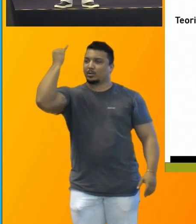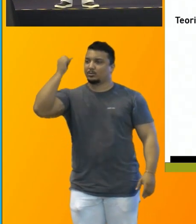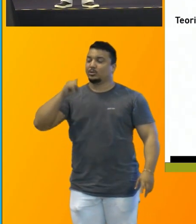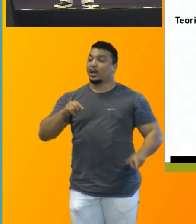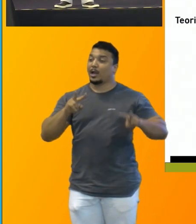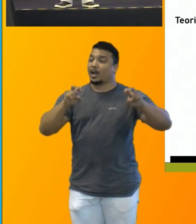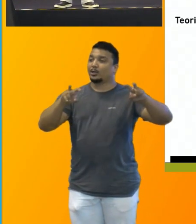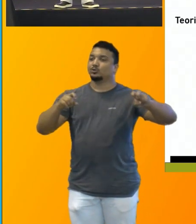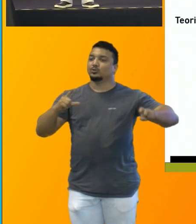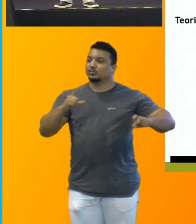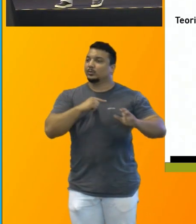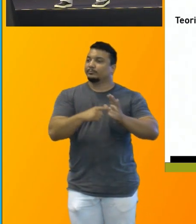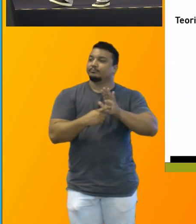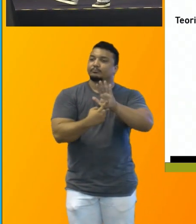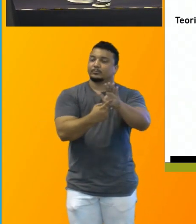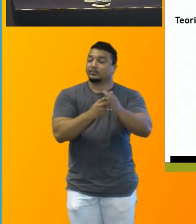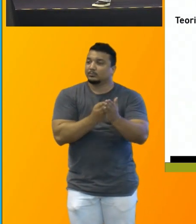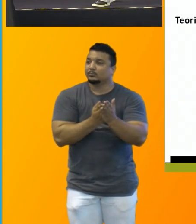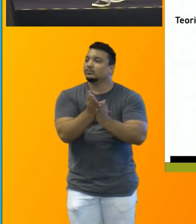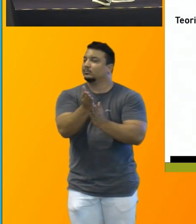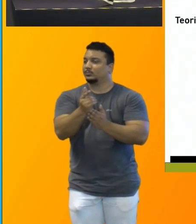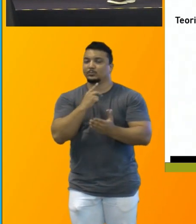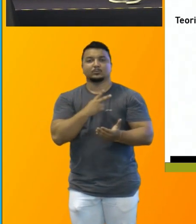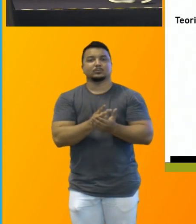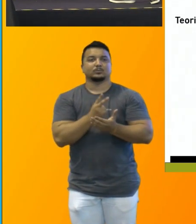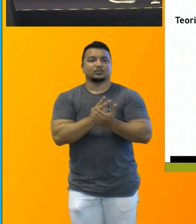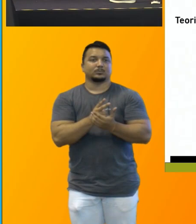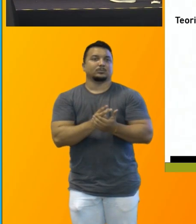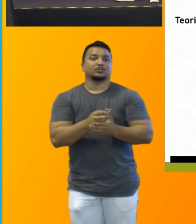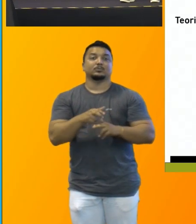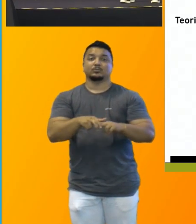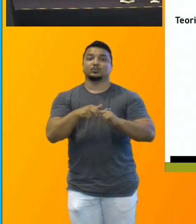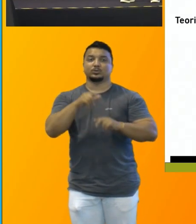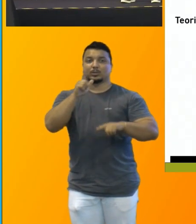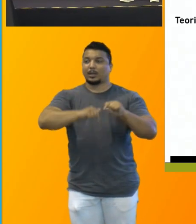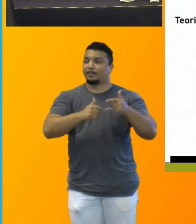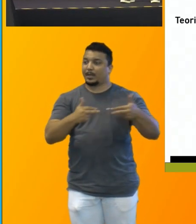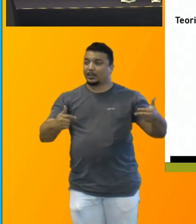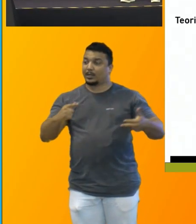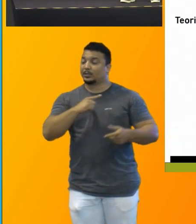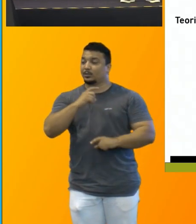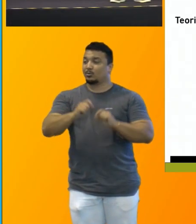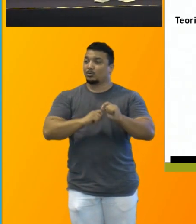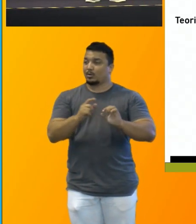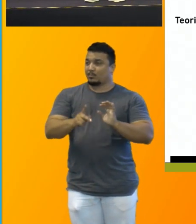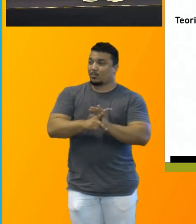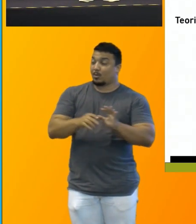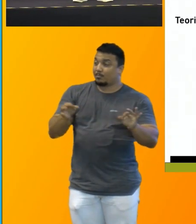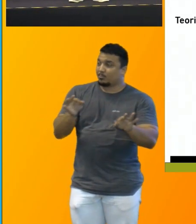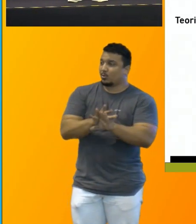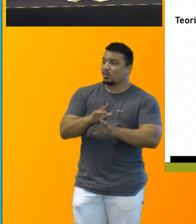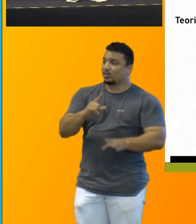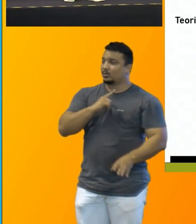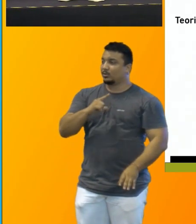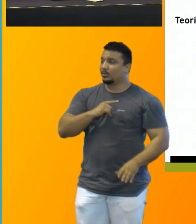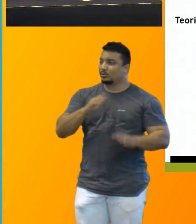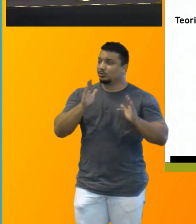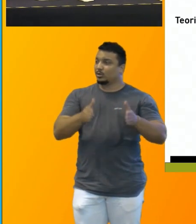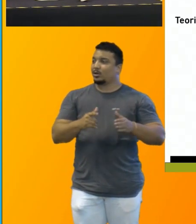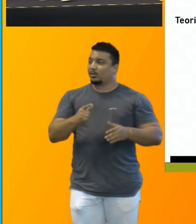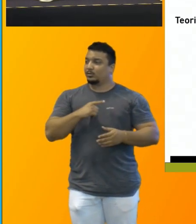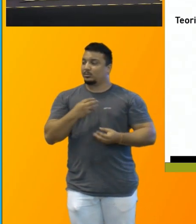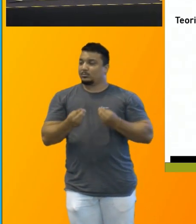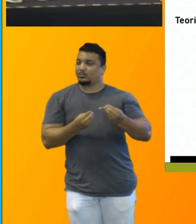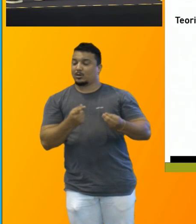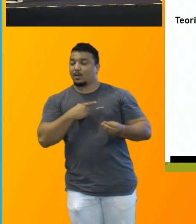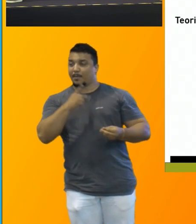que aparece com frequência. E aqui nesse material, você tem a estatística completa, você vai receber isso aí na forma